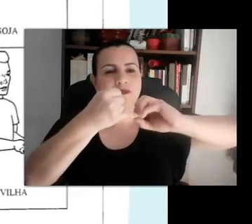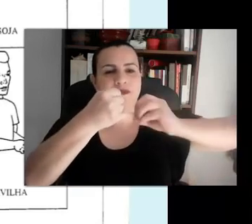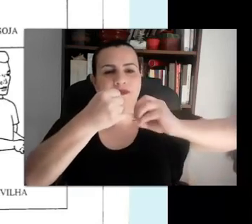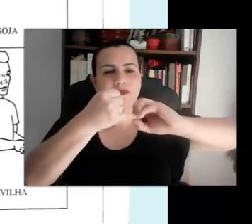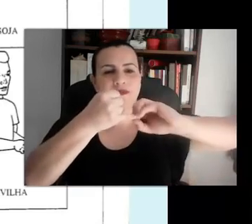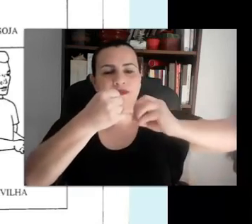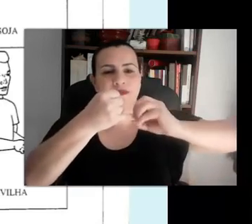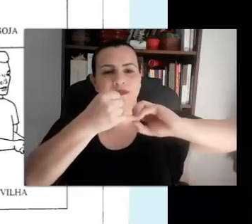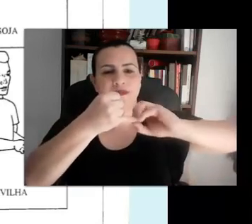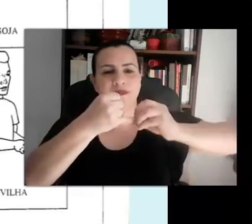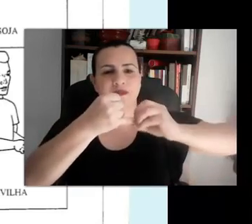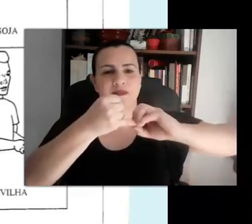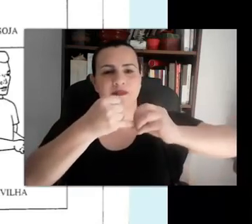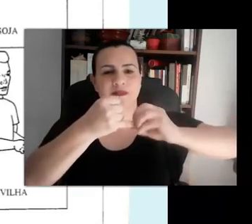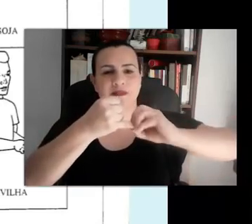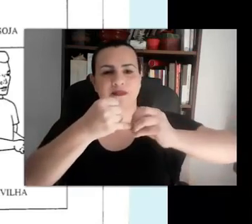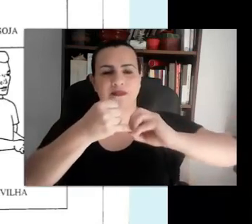Feijão.